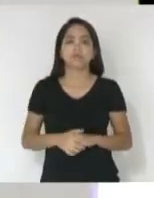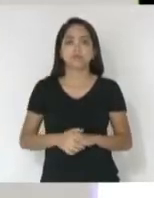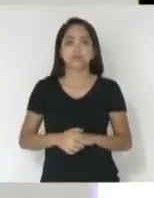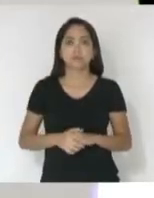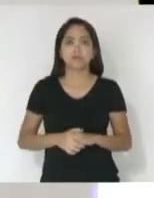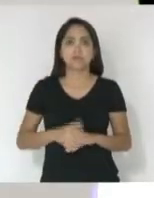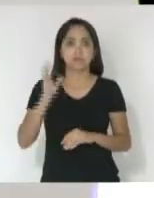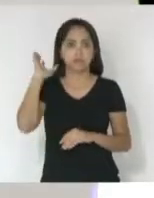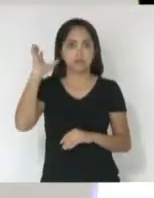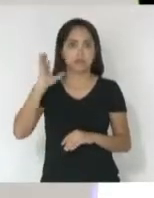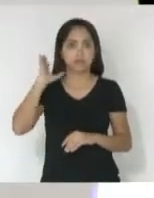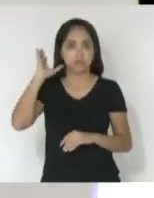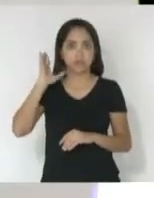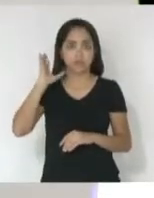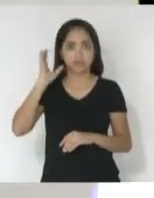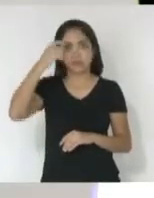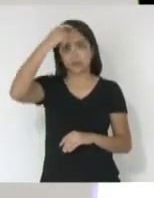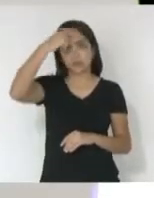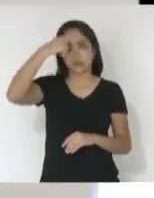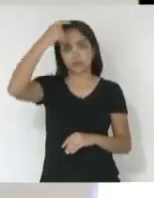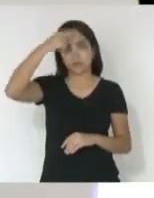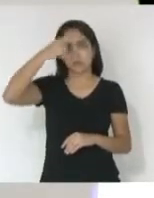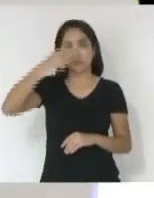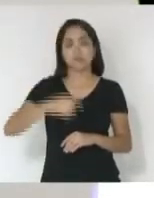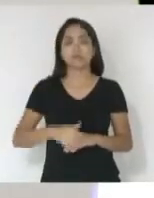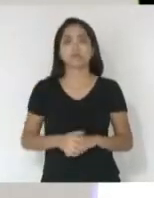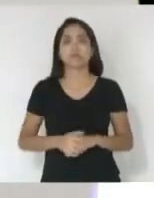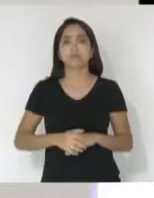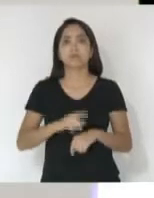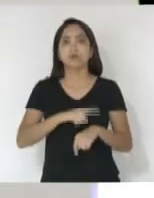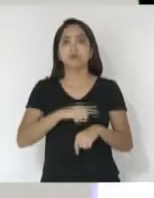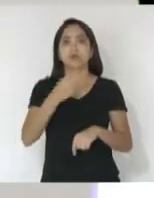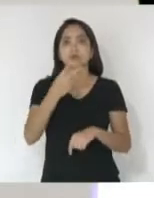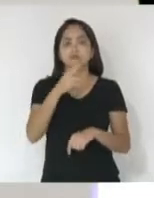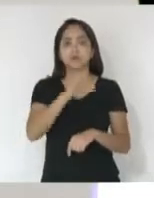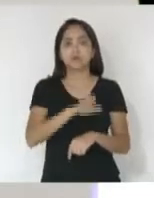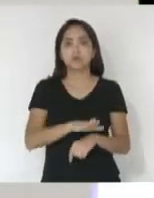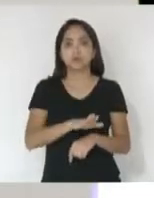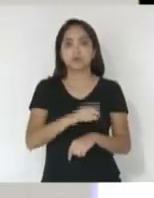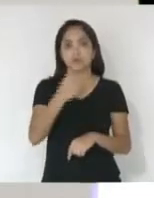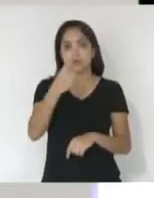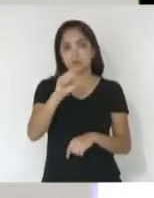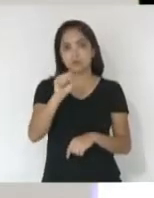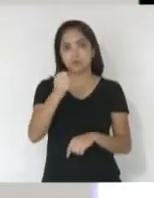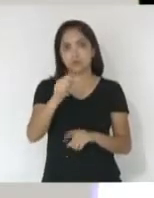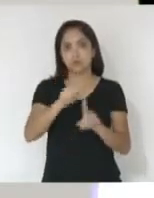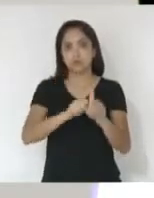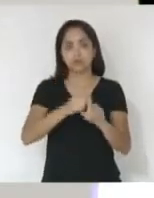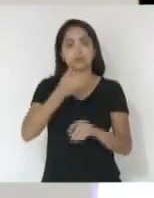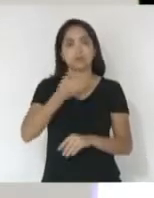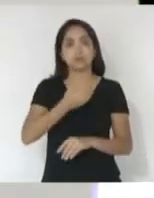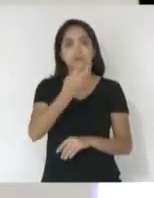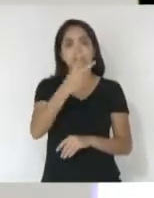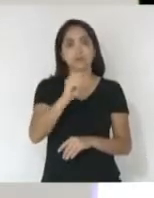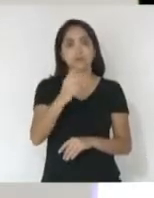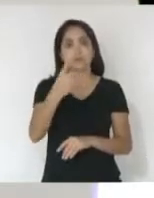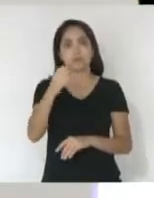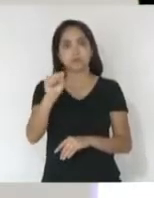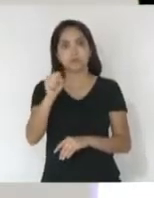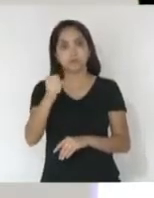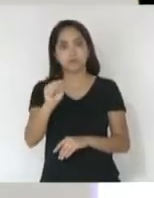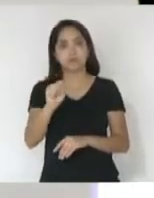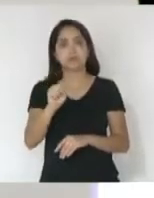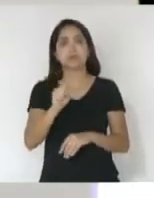Ana Paula Lima e Maurício Cudilarque. Às 14 horas do dia 18 de dezembro do ano 2018, na cidade